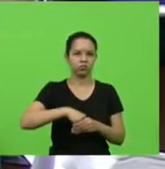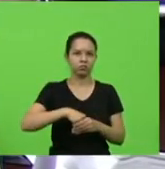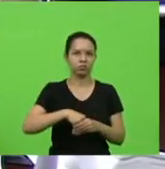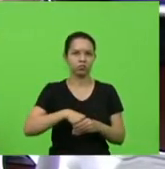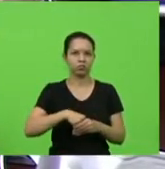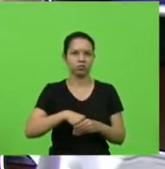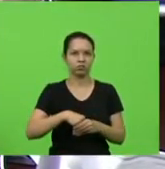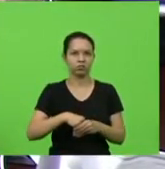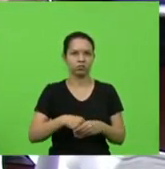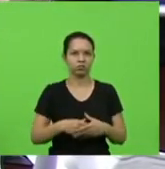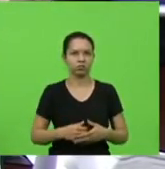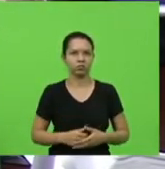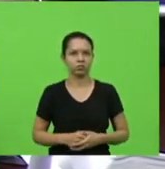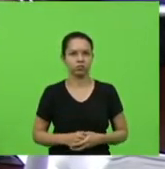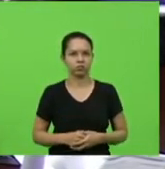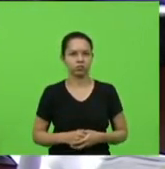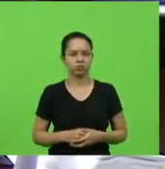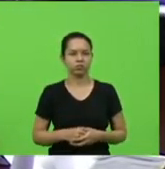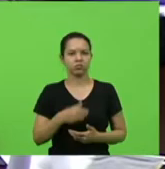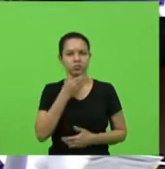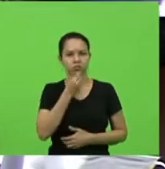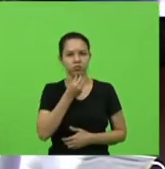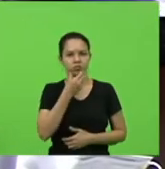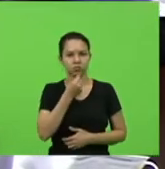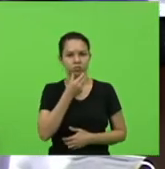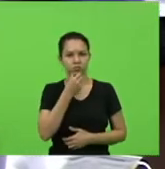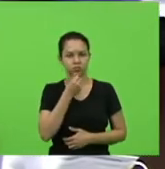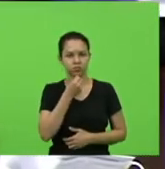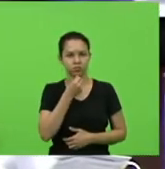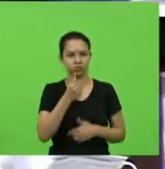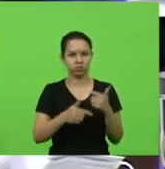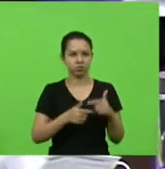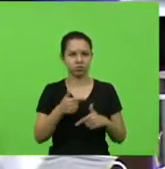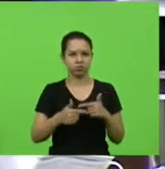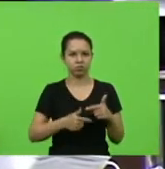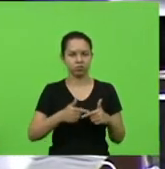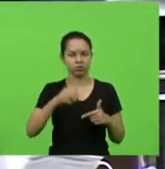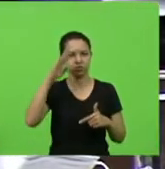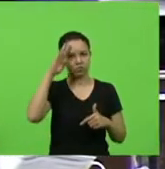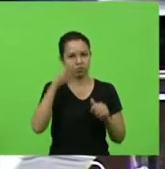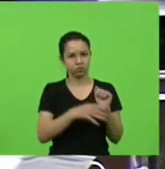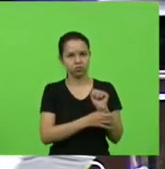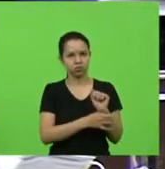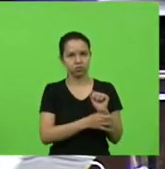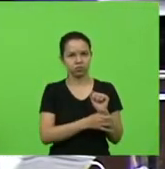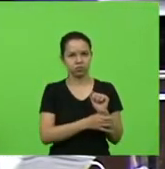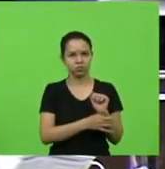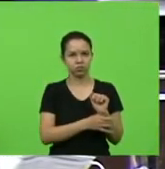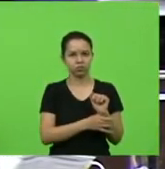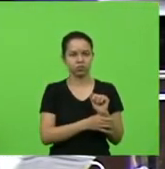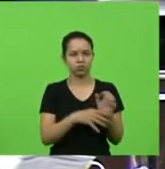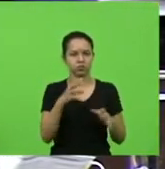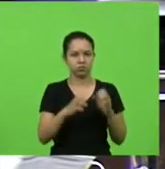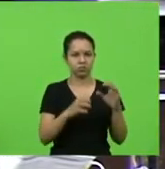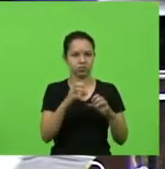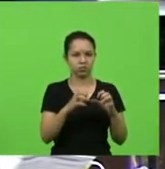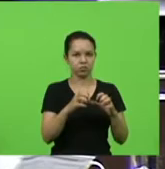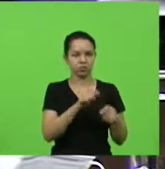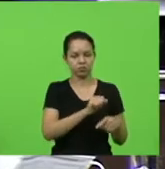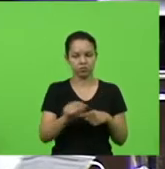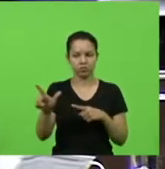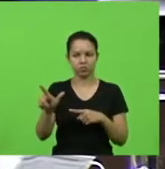quando o segurança colocou os que estavam brigando para o lado de fora, a briga continuou no lado de fora,